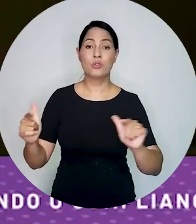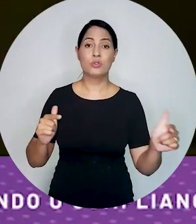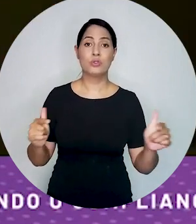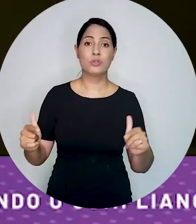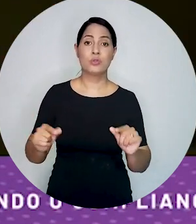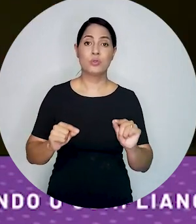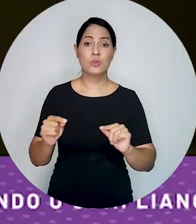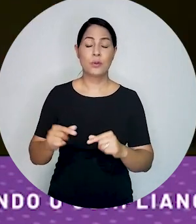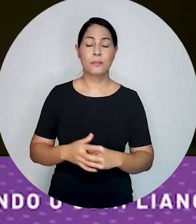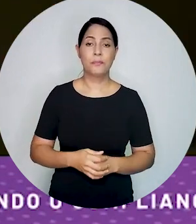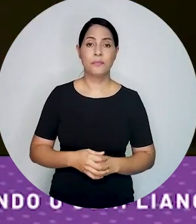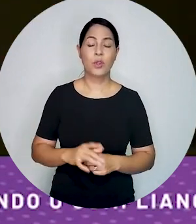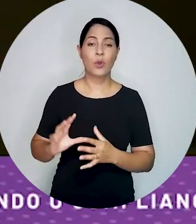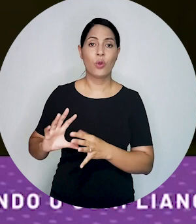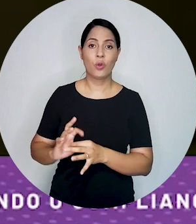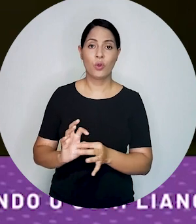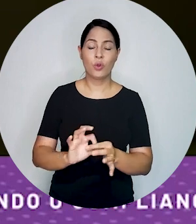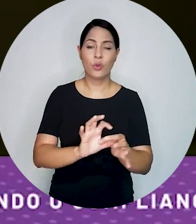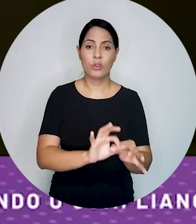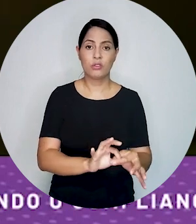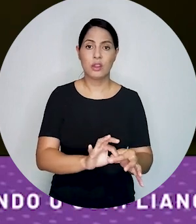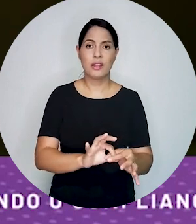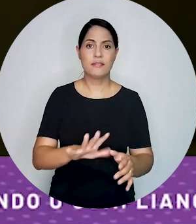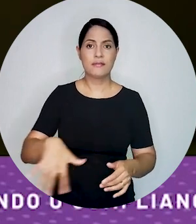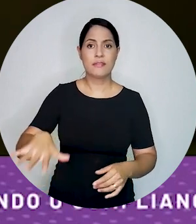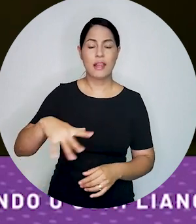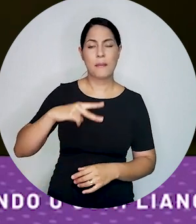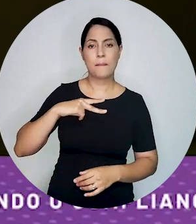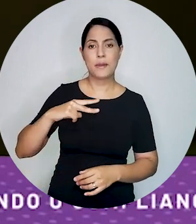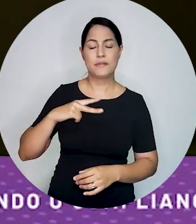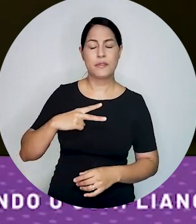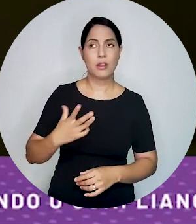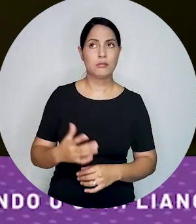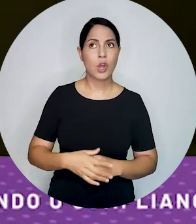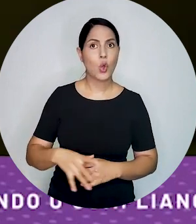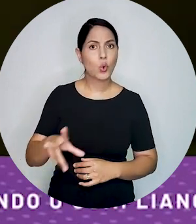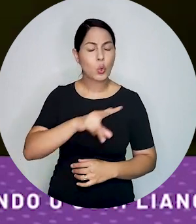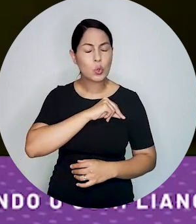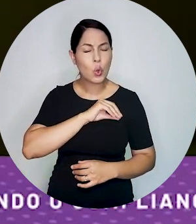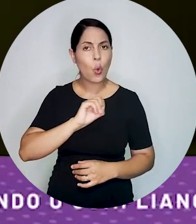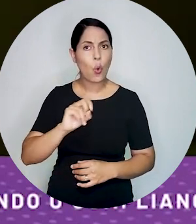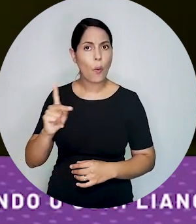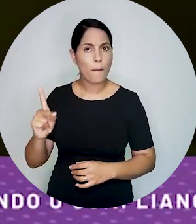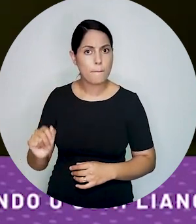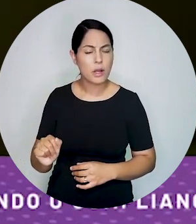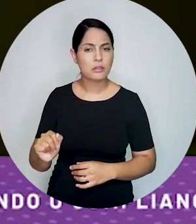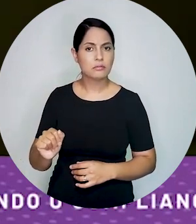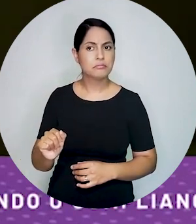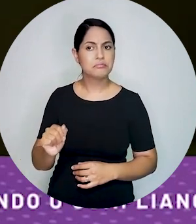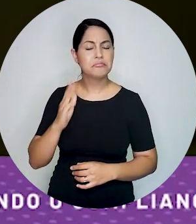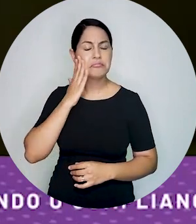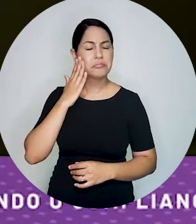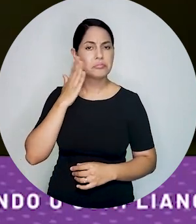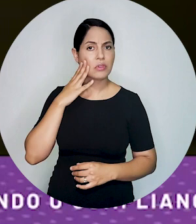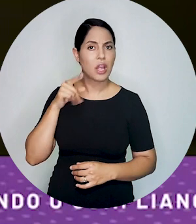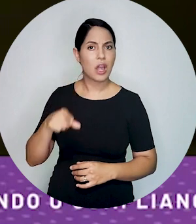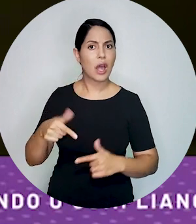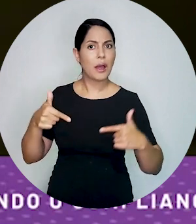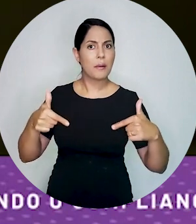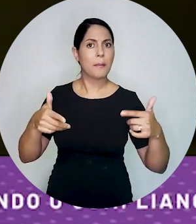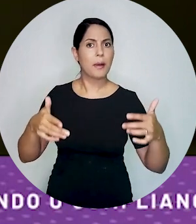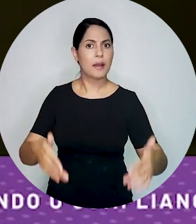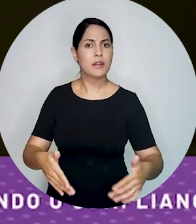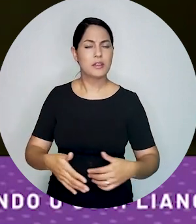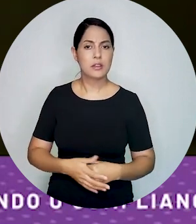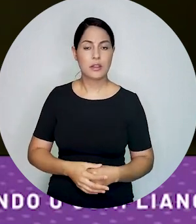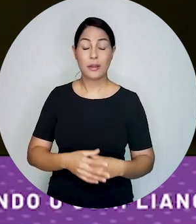gente vê a lei anticorrupção, ela traz uma das inovações é justamente o foco para a iniciativa privada, né? A gente começa, peraí, agora sim, porque